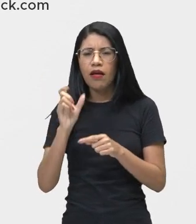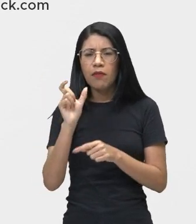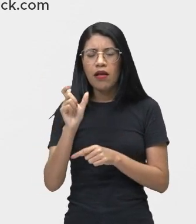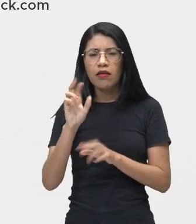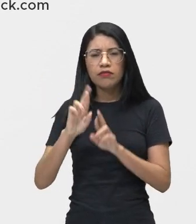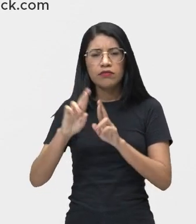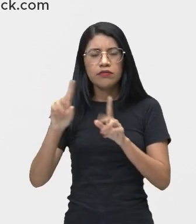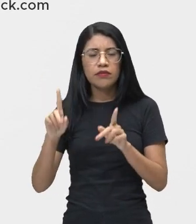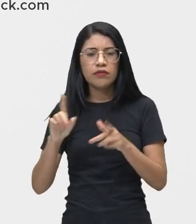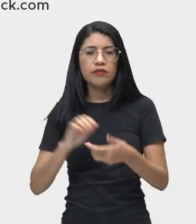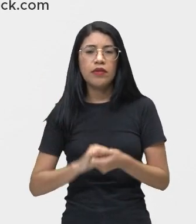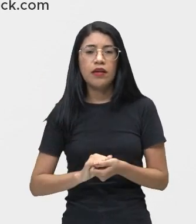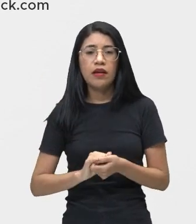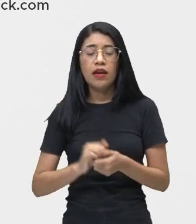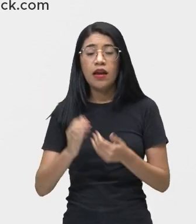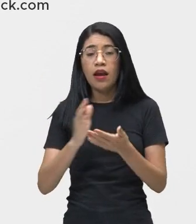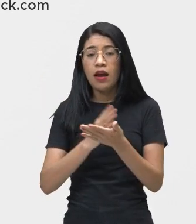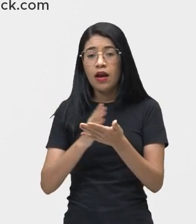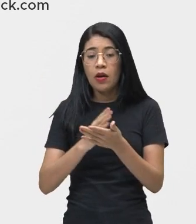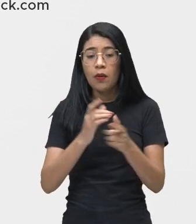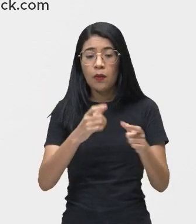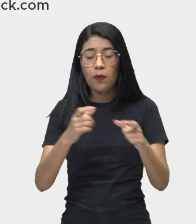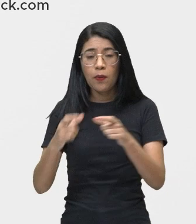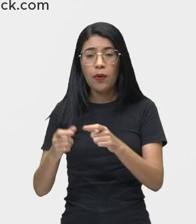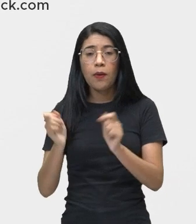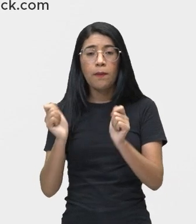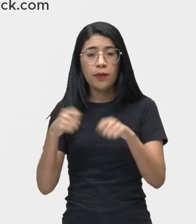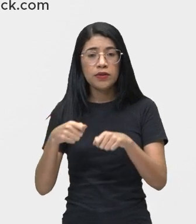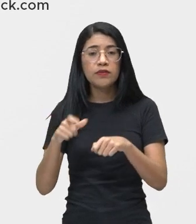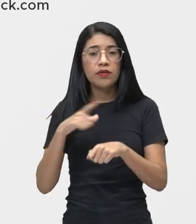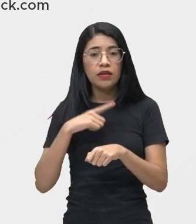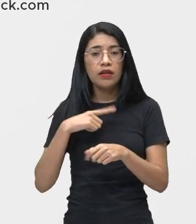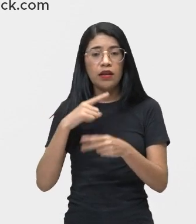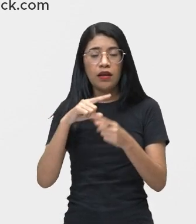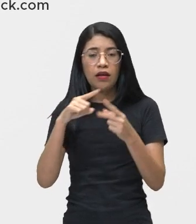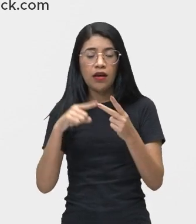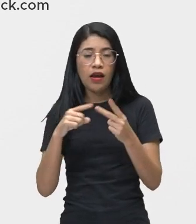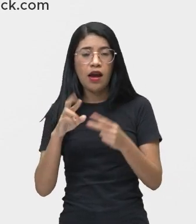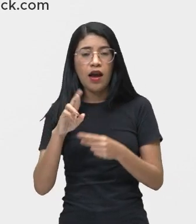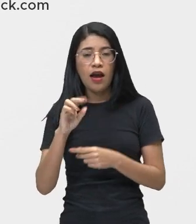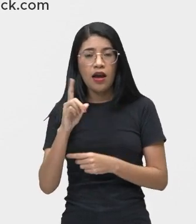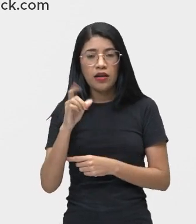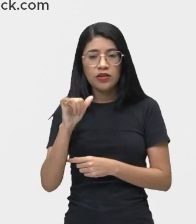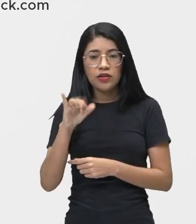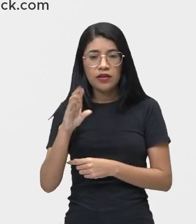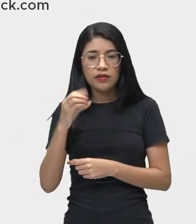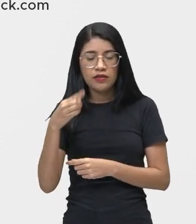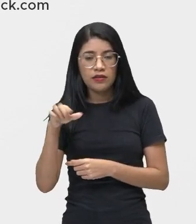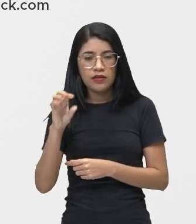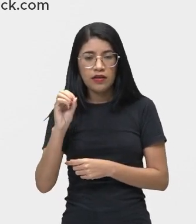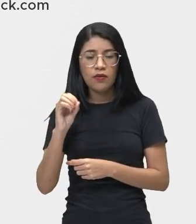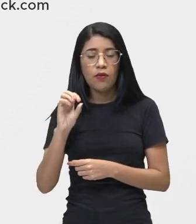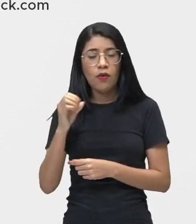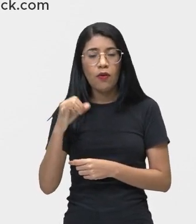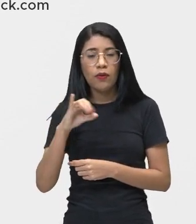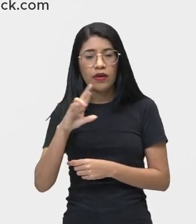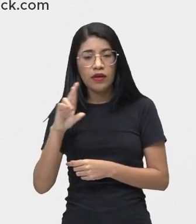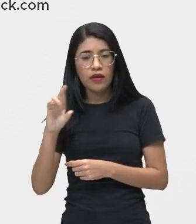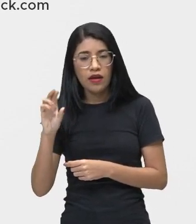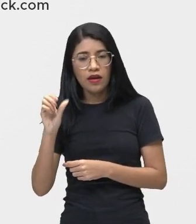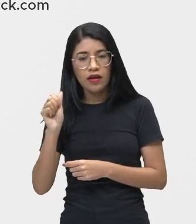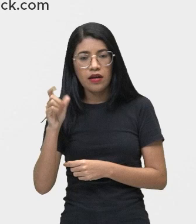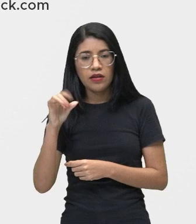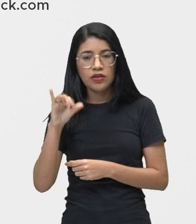Porque em muitos lugares pode ser falada irradiação ou radiação, tá bom? Então, estão todas as